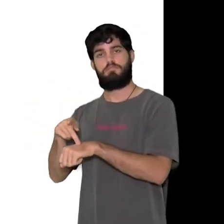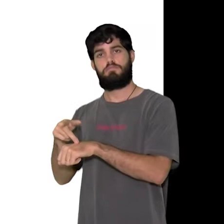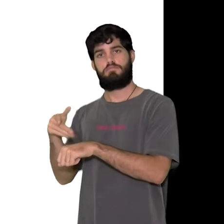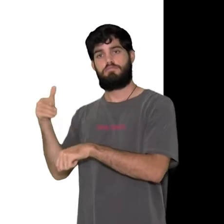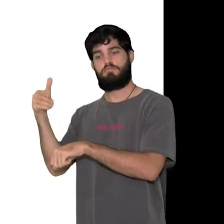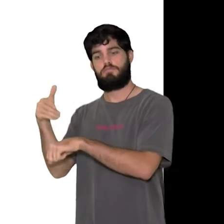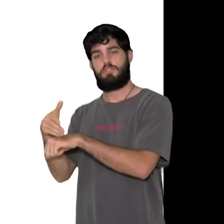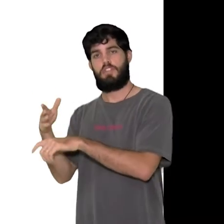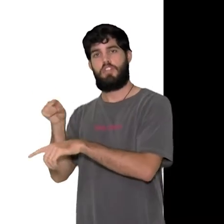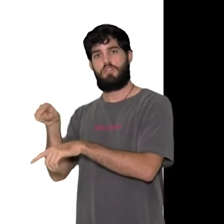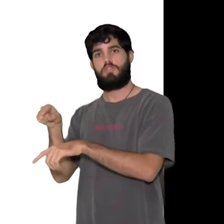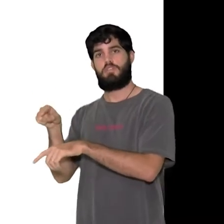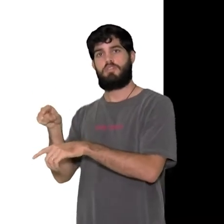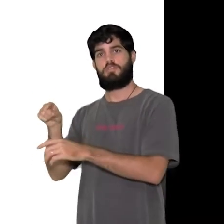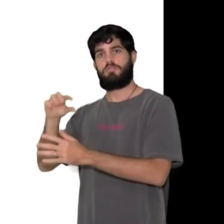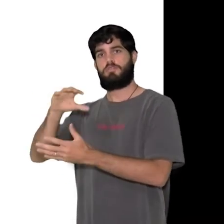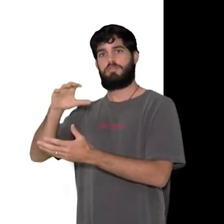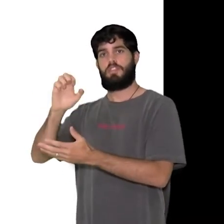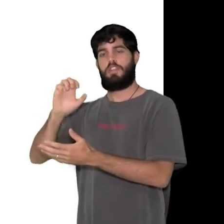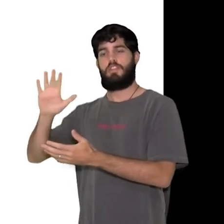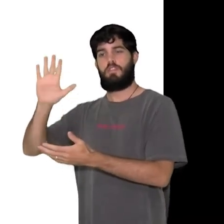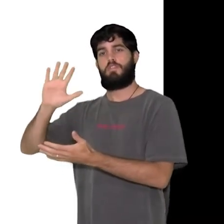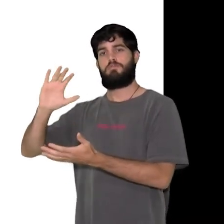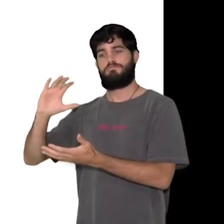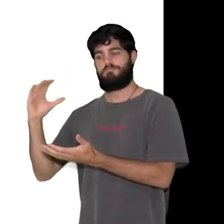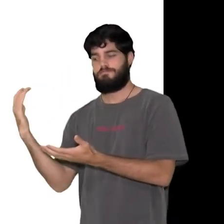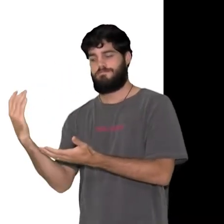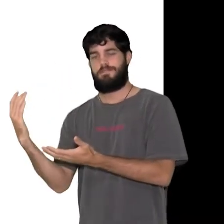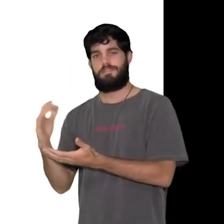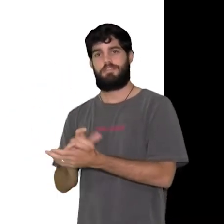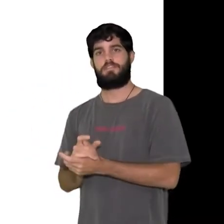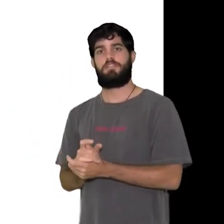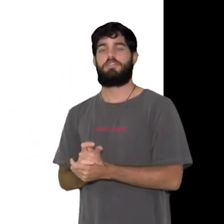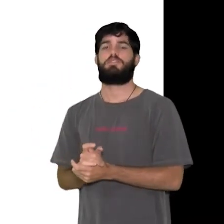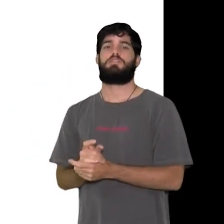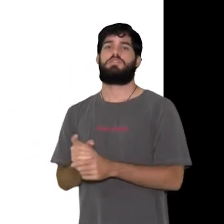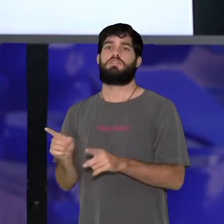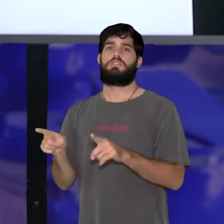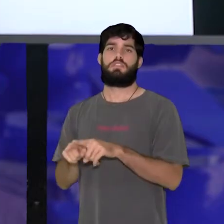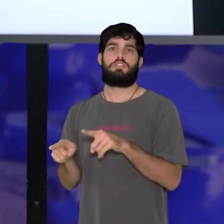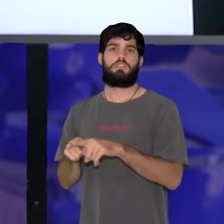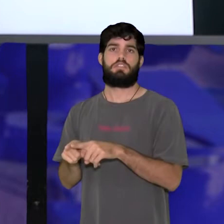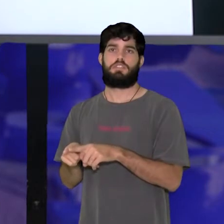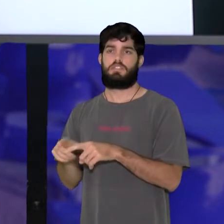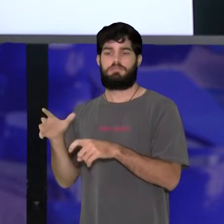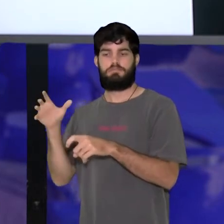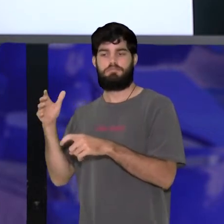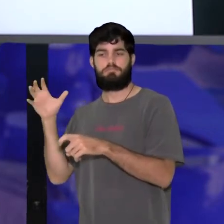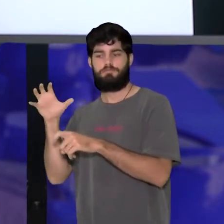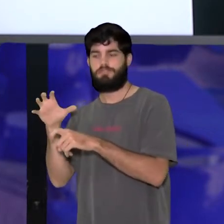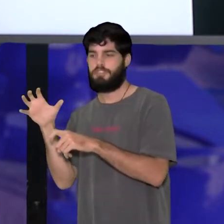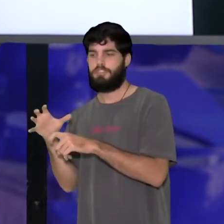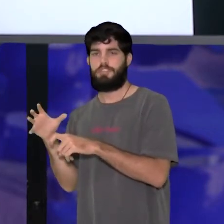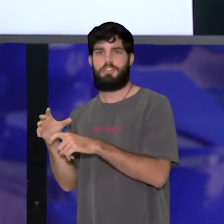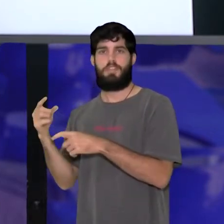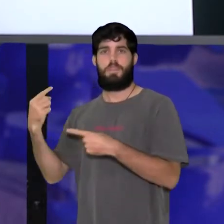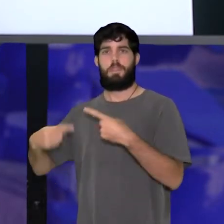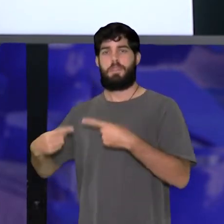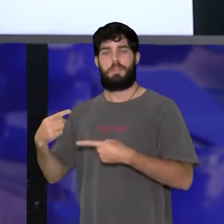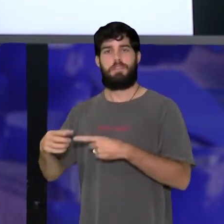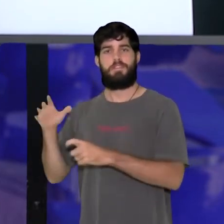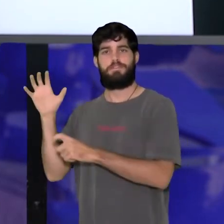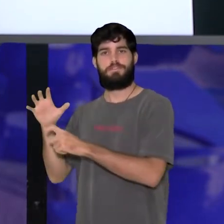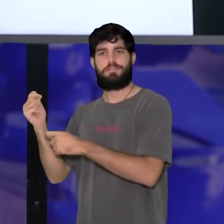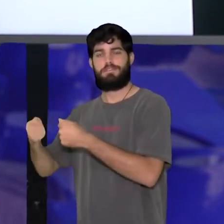Europa Oriental. Eles interferiam na política, eles interferiam na economia,